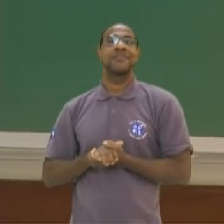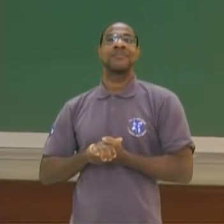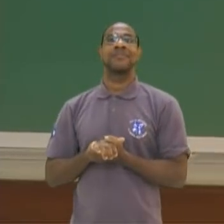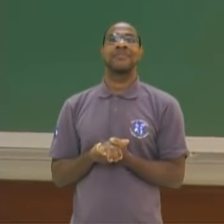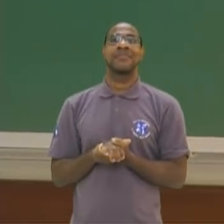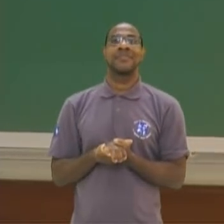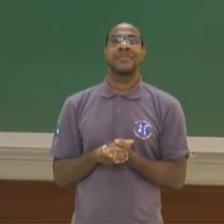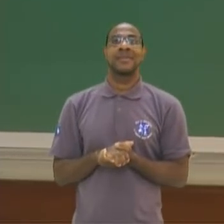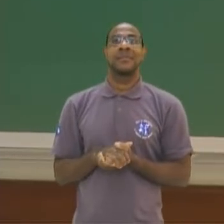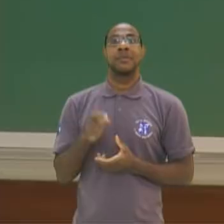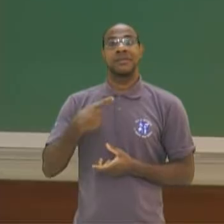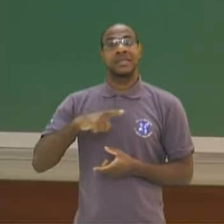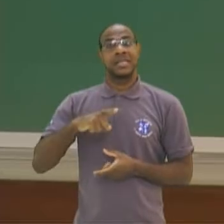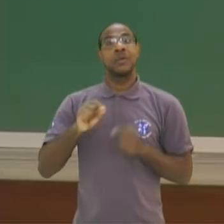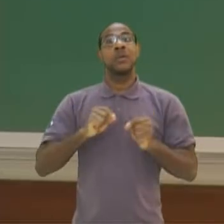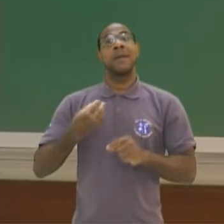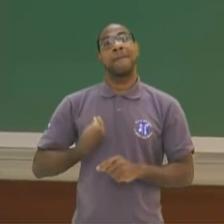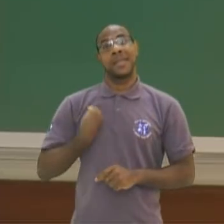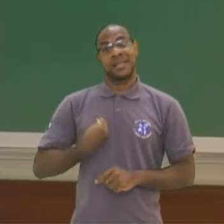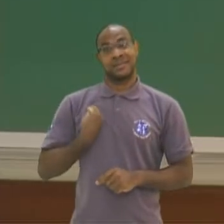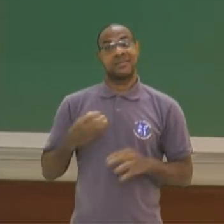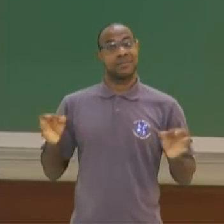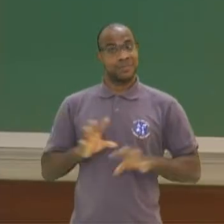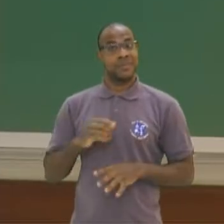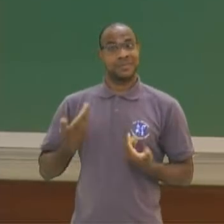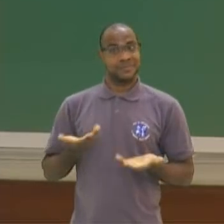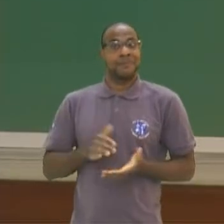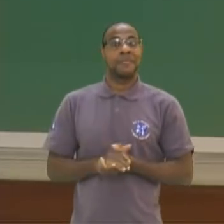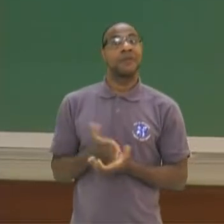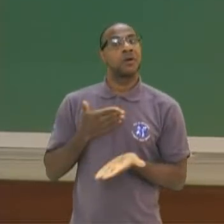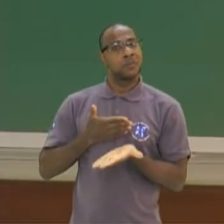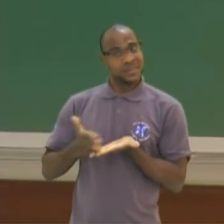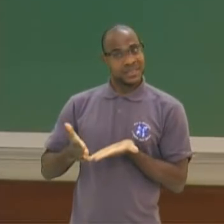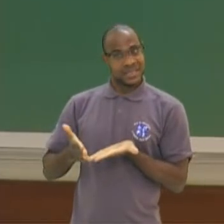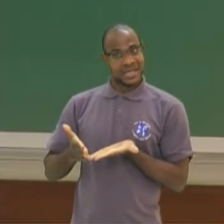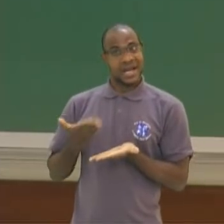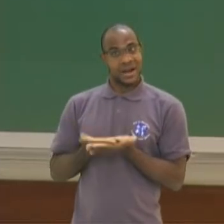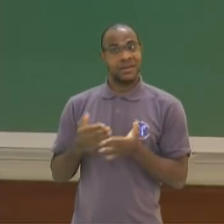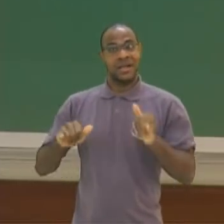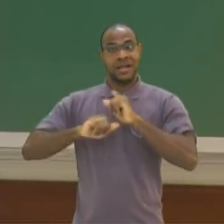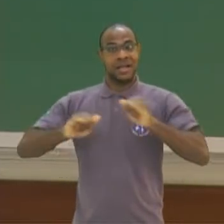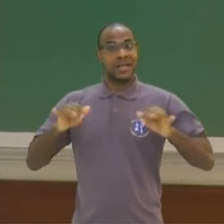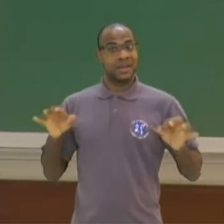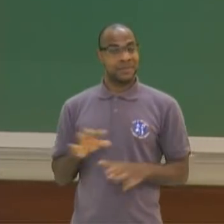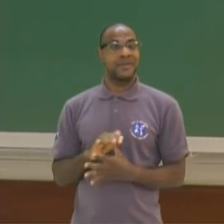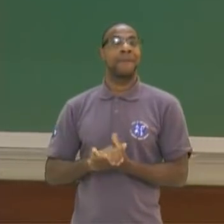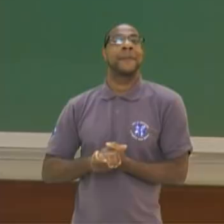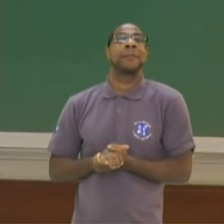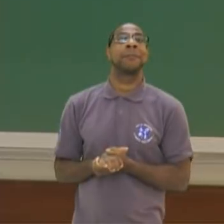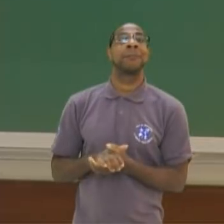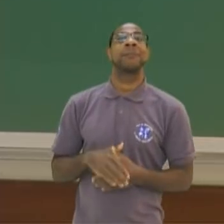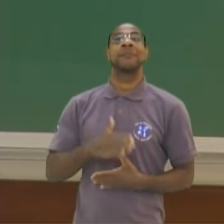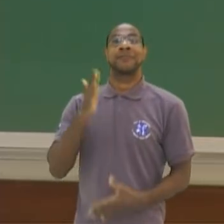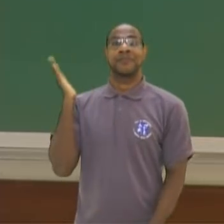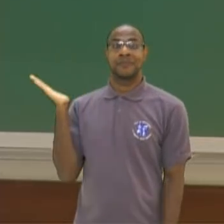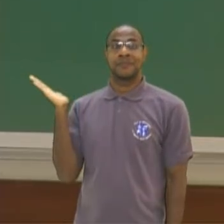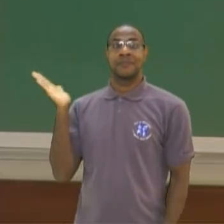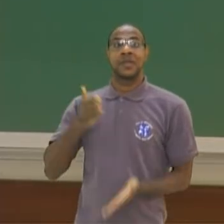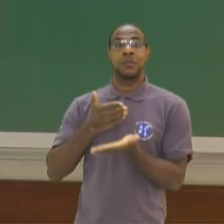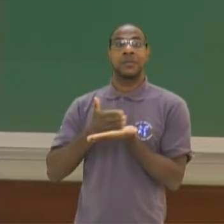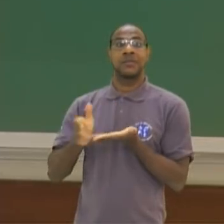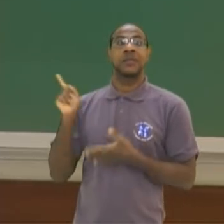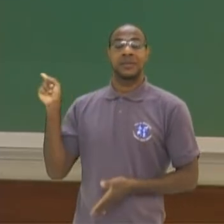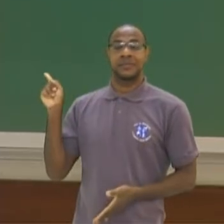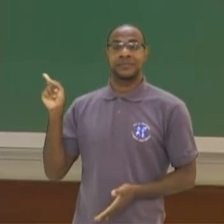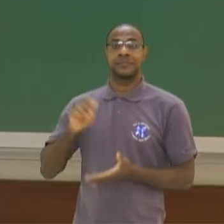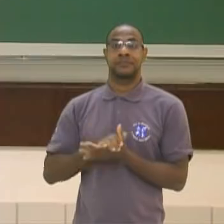você ter a sua presença garantida. Vamos começar a nossa aula? Recadinhos dados. Então, como a gente sempre faz, começamos a